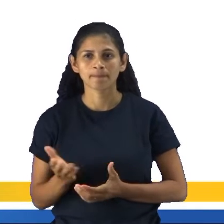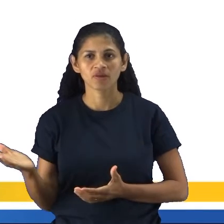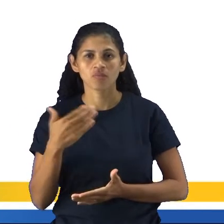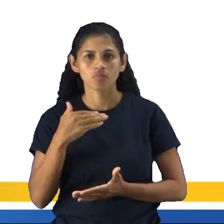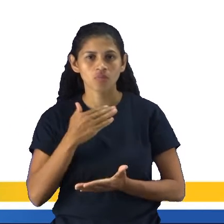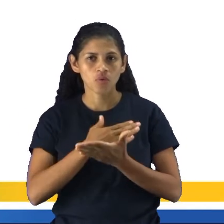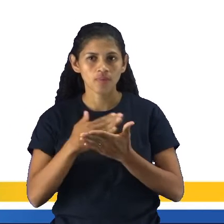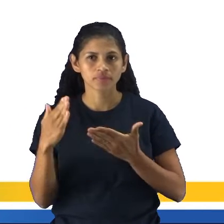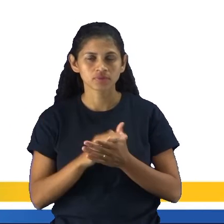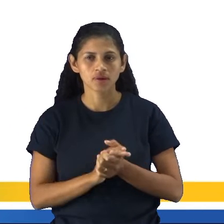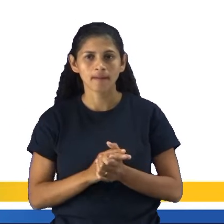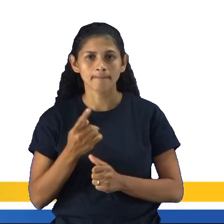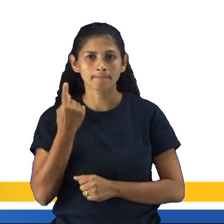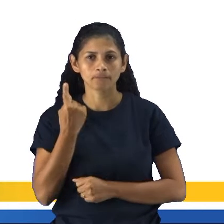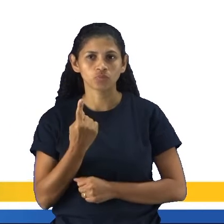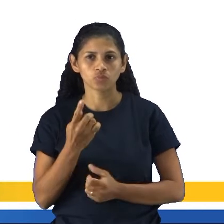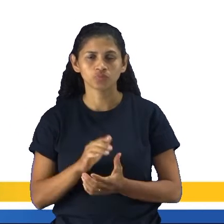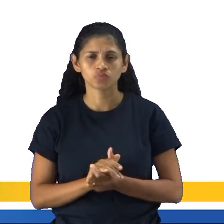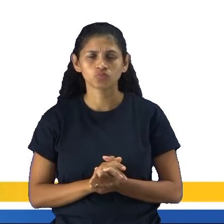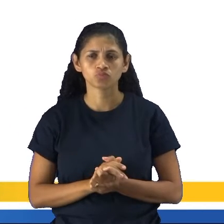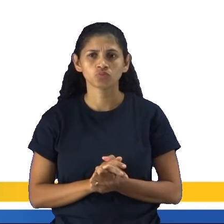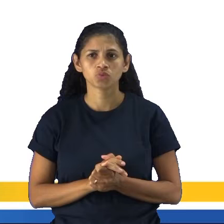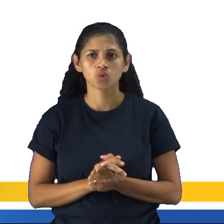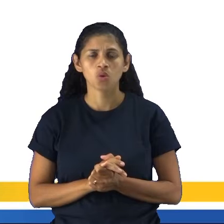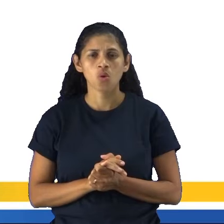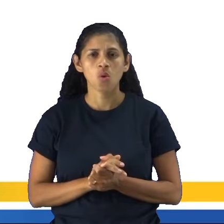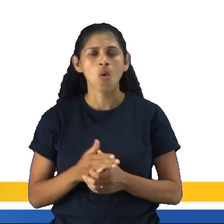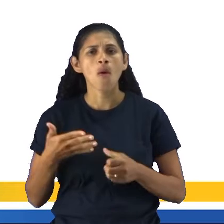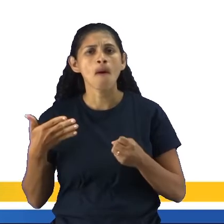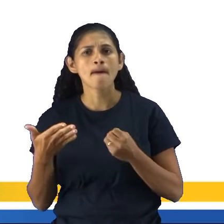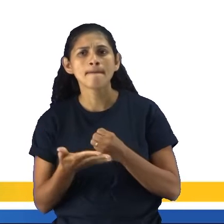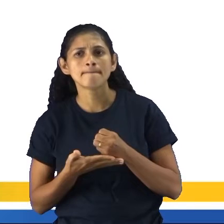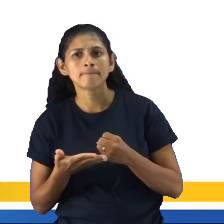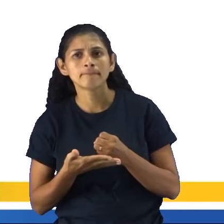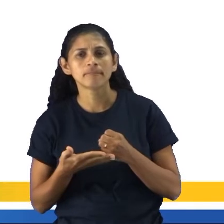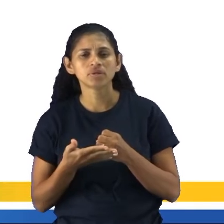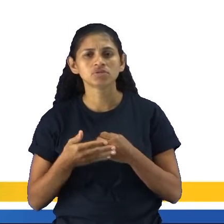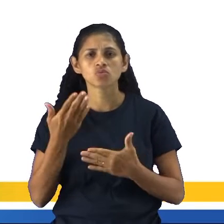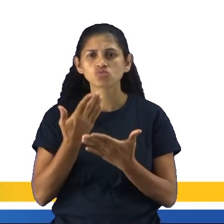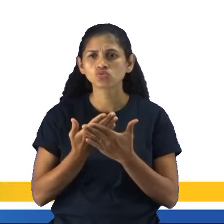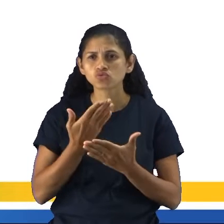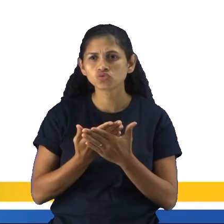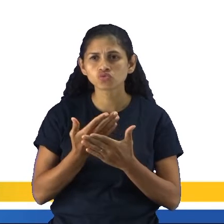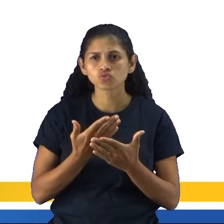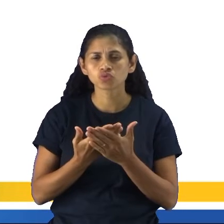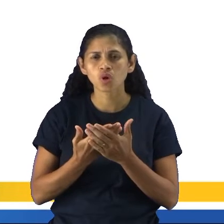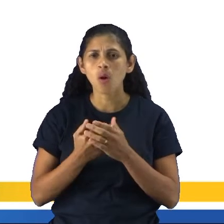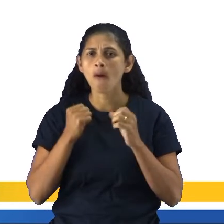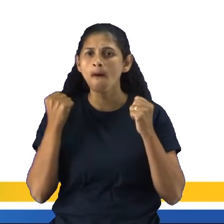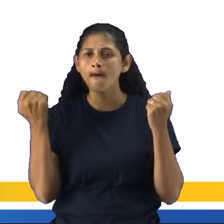A primeira questão. Segundo o que estudamos, podemos dizer que